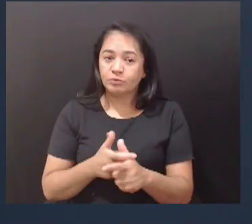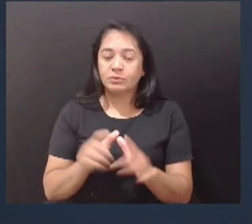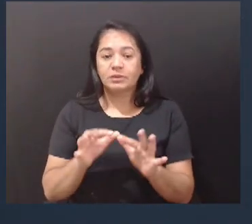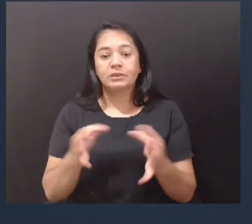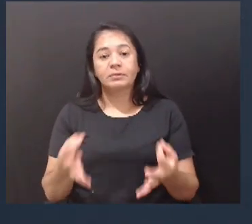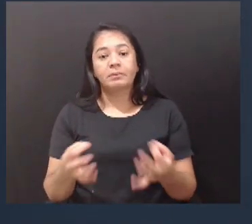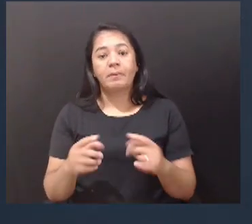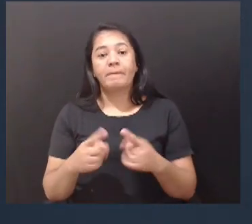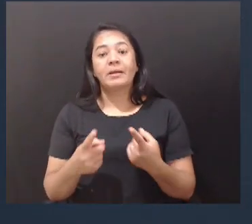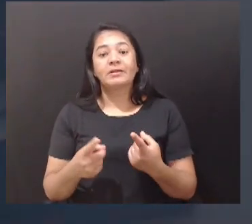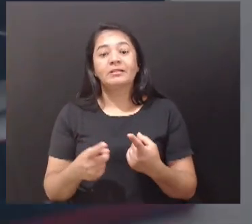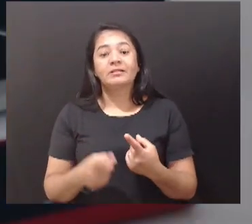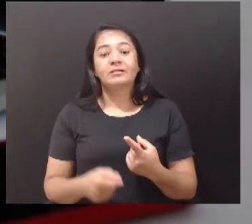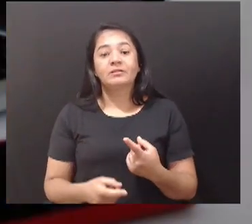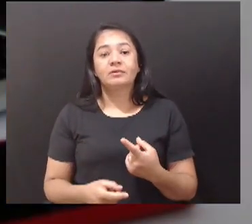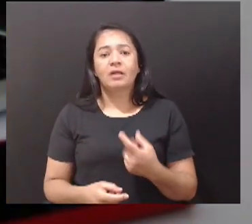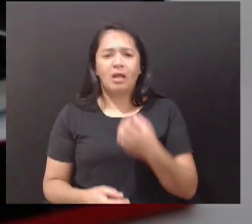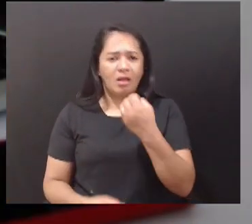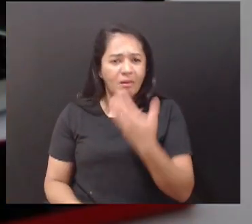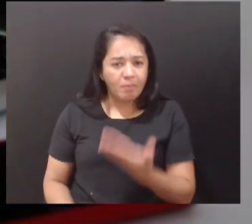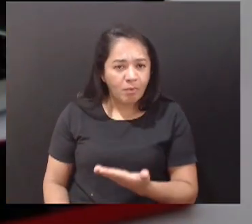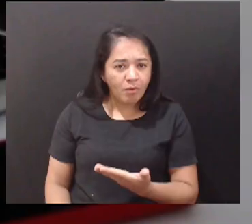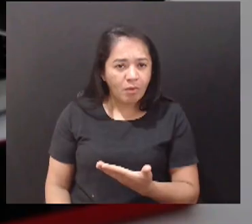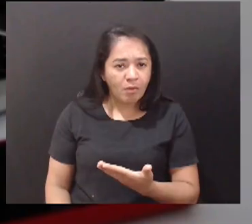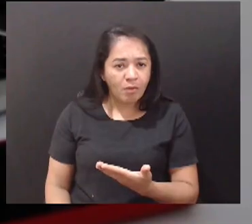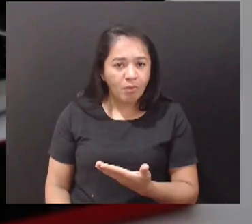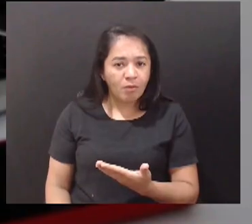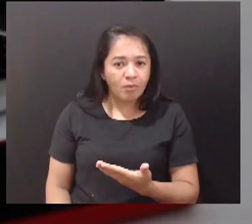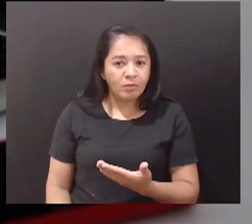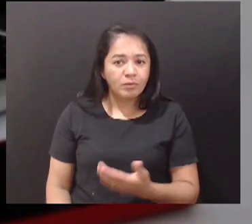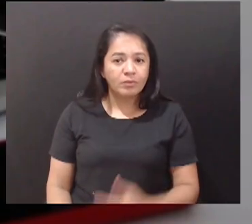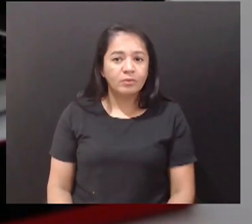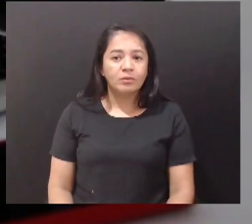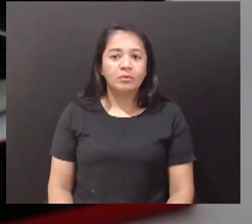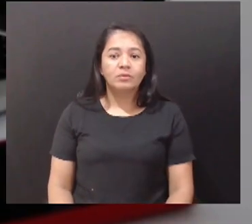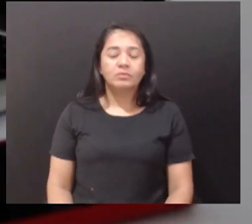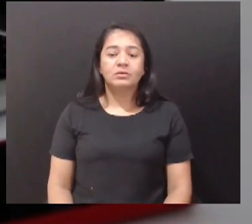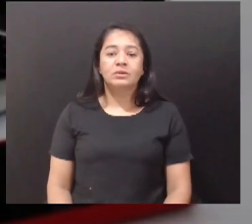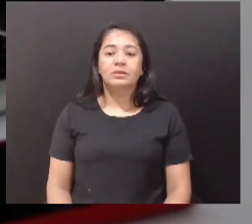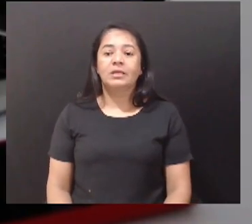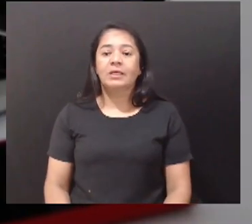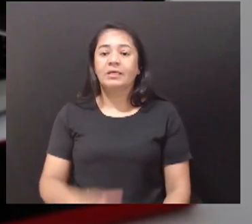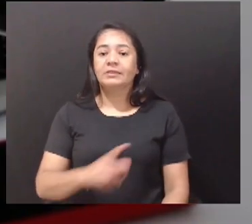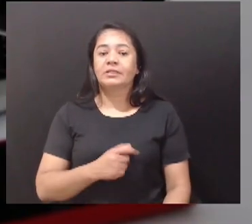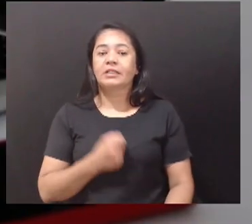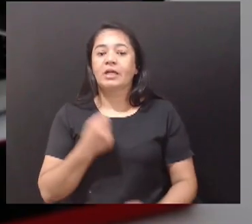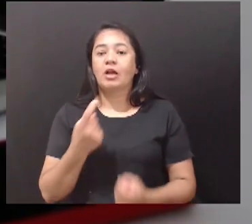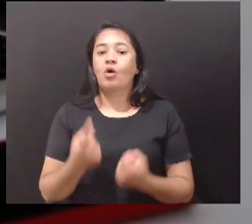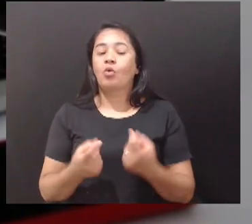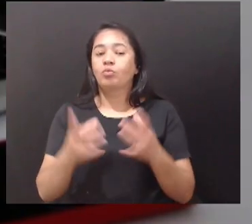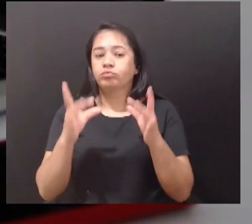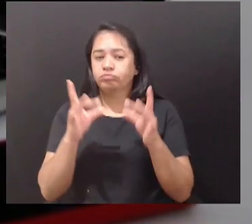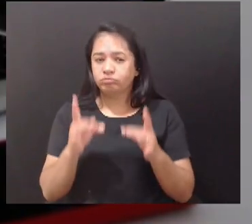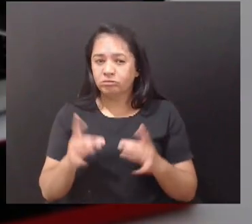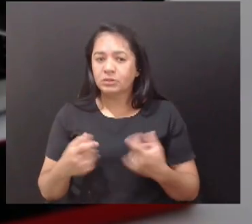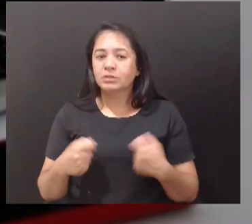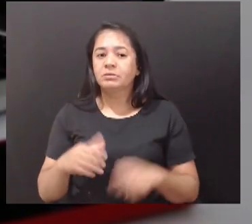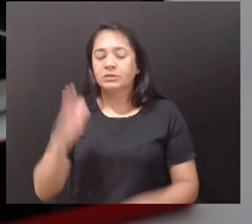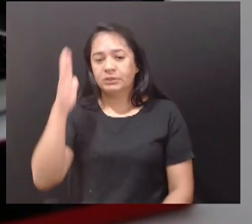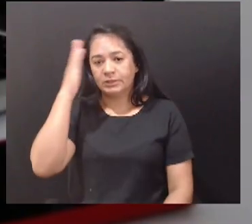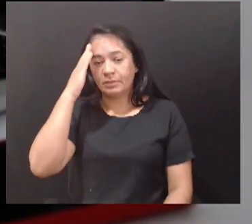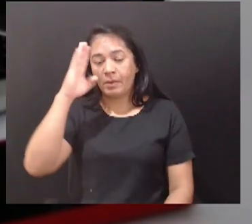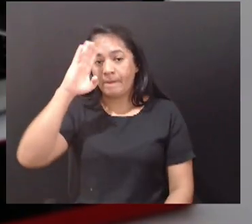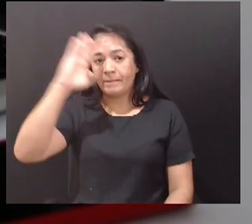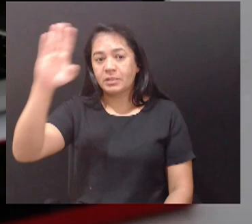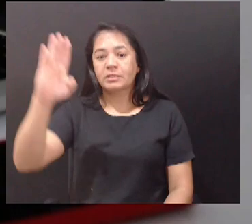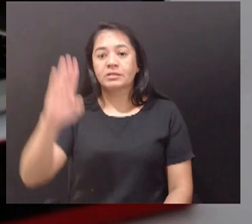será que vale a pena? Será que realmente é o caso? Aí existem alguns detalhes que a gente tem que levar em consideração, principalmente levando